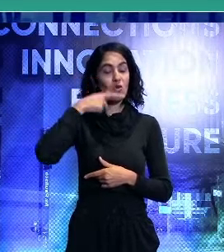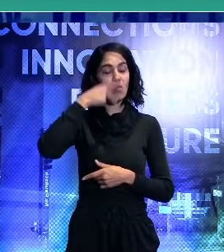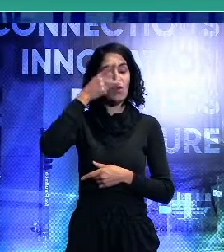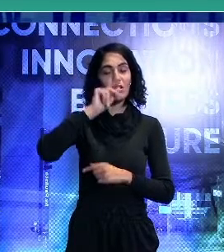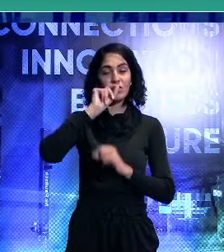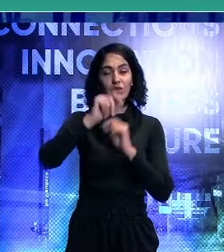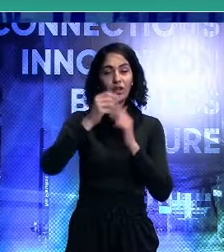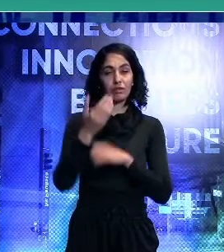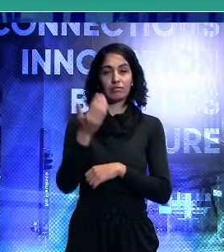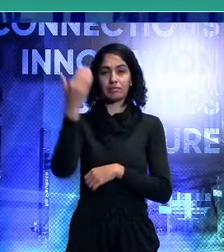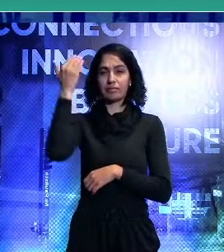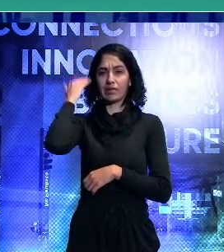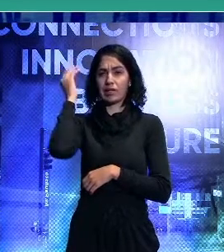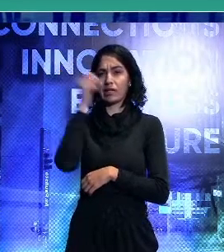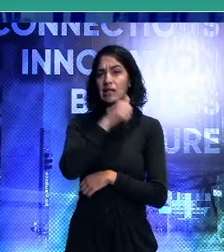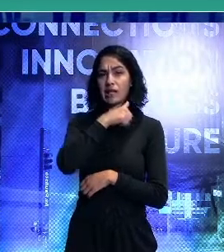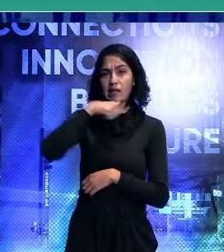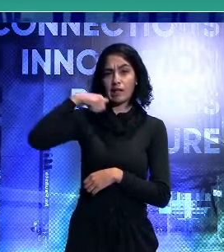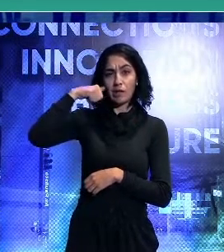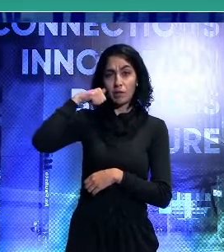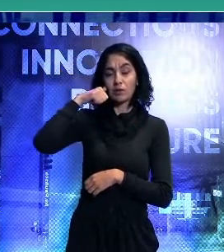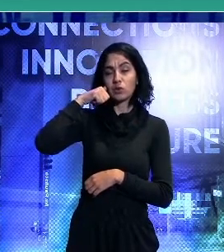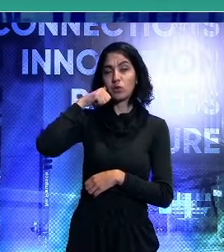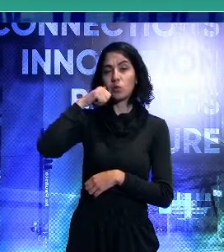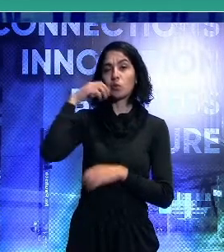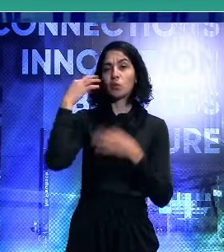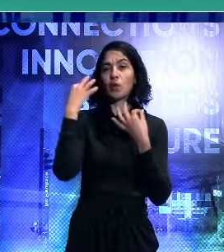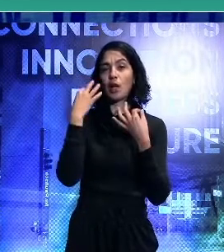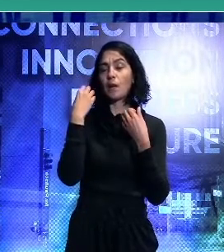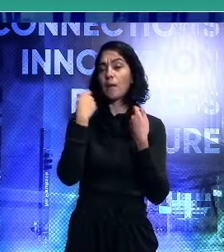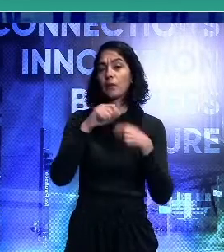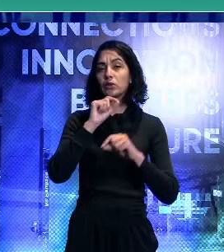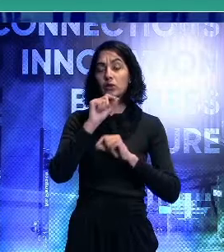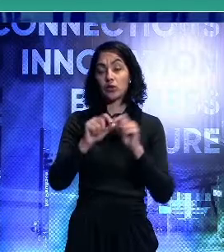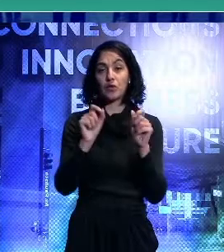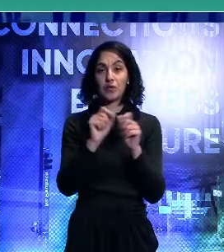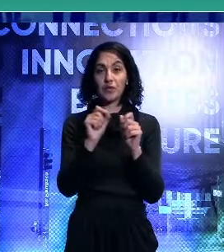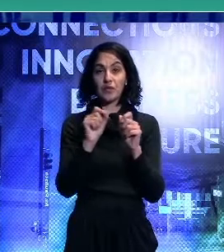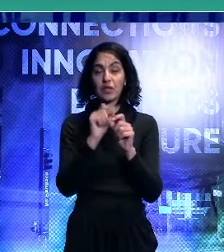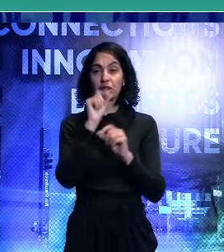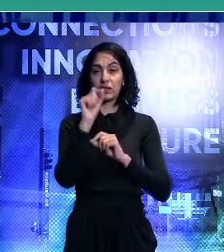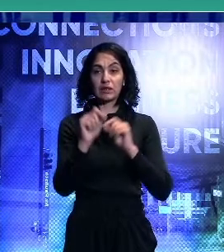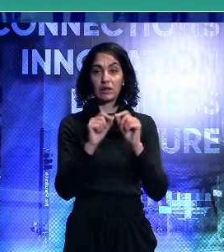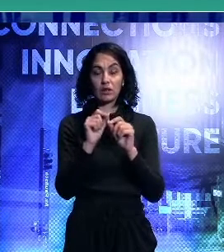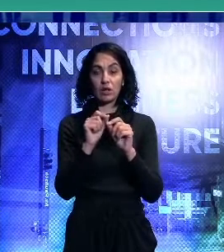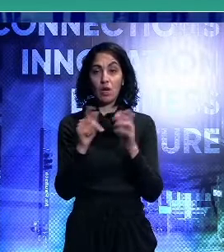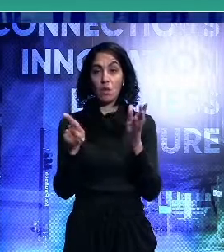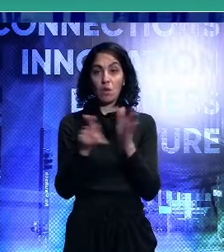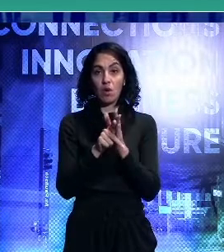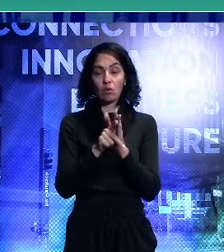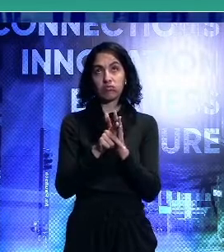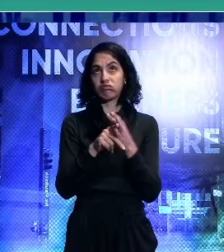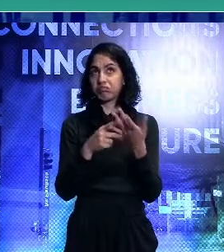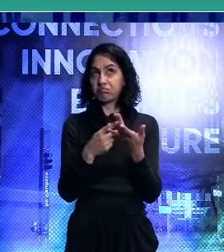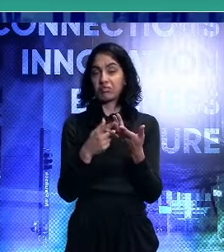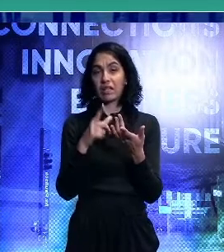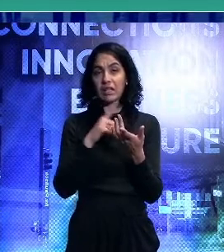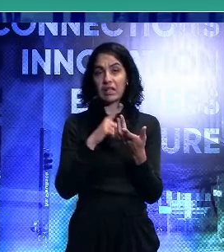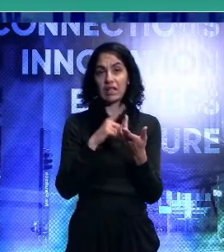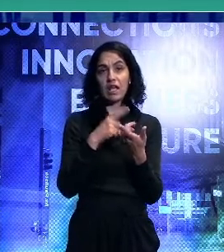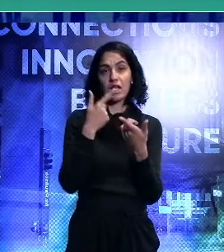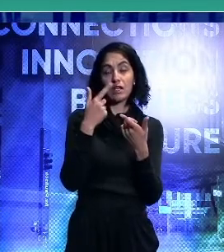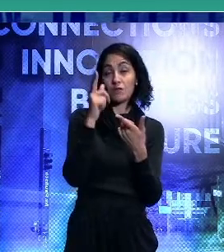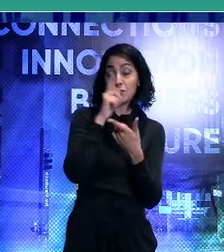né, lá na Amazon, a gente precisou aprender a fazer aplicações que lidam com o desastre, ou seja, elas lidam com a